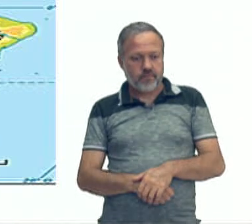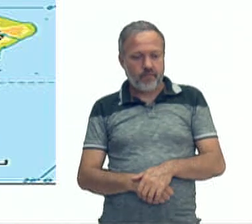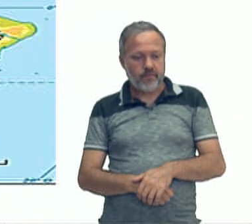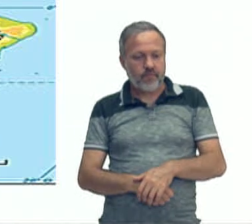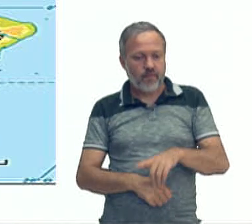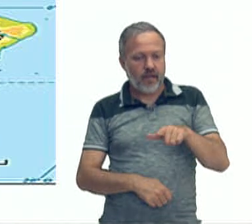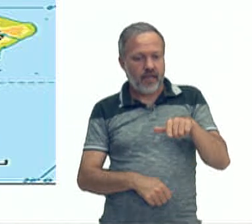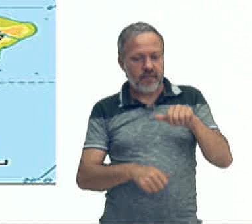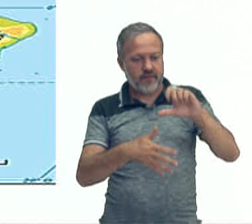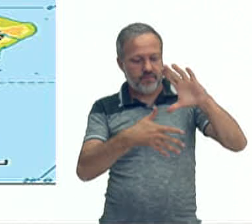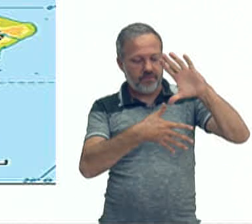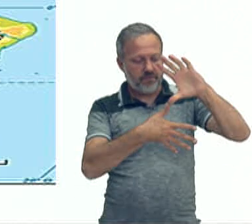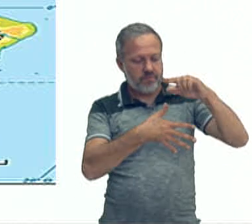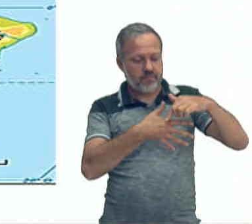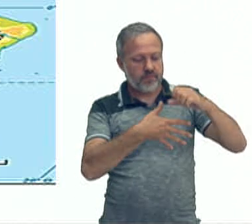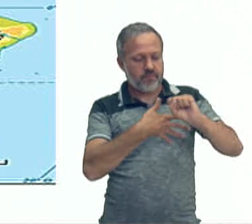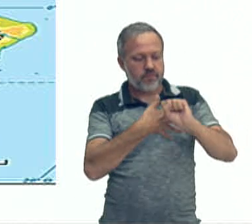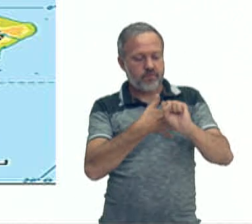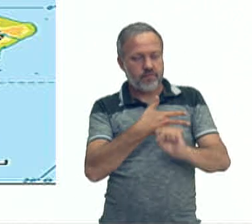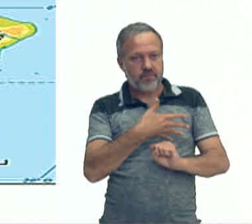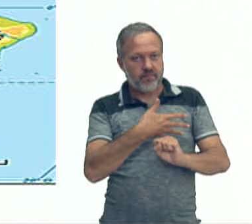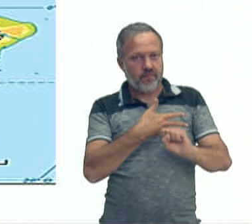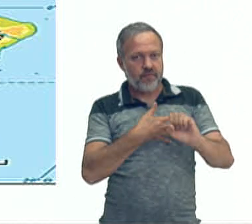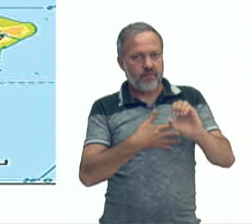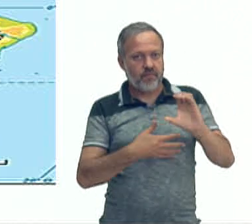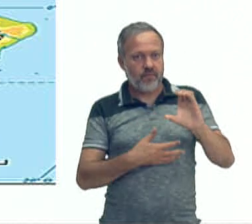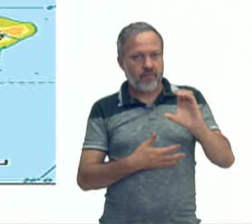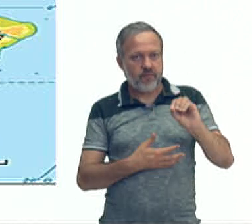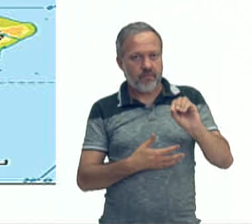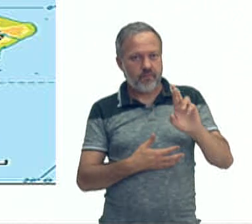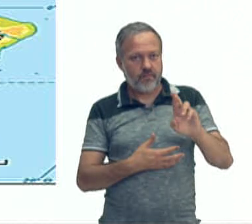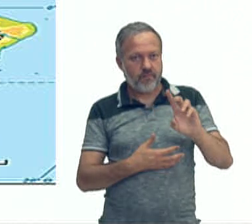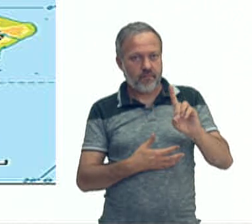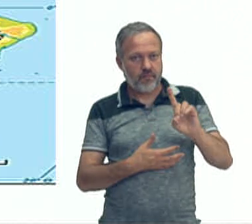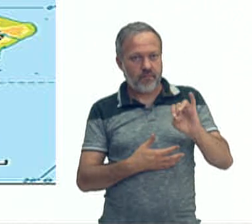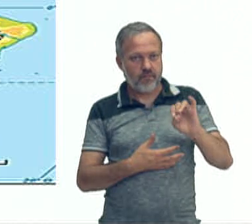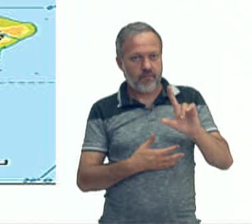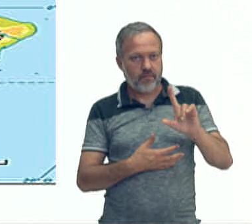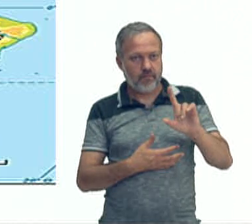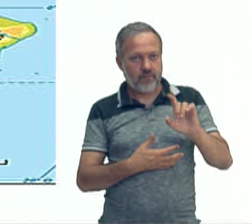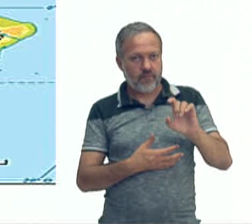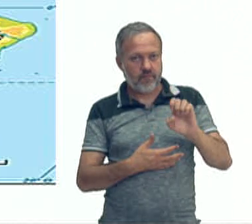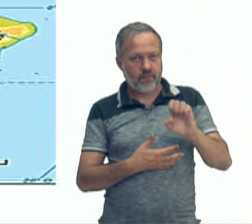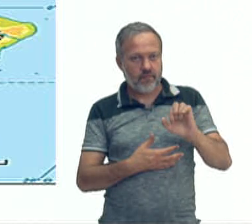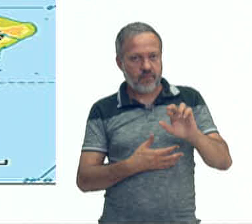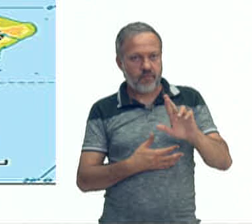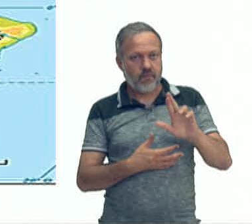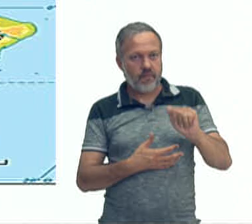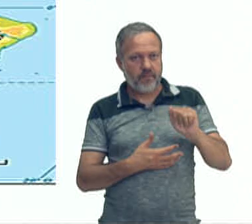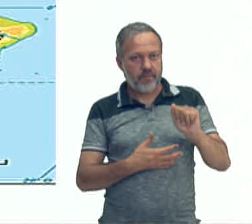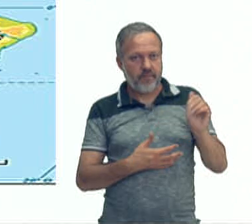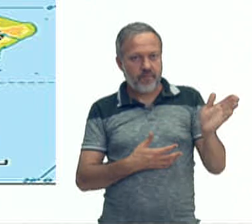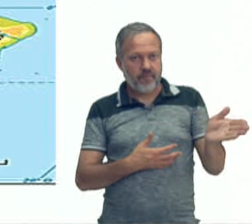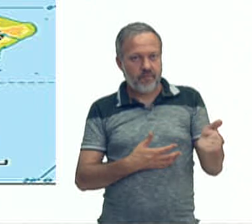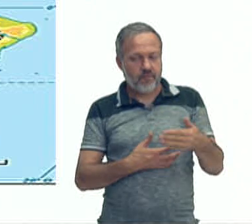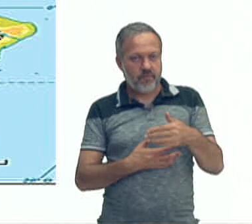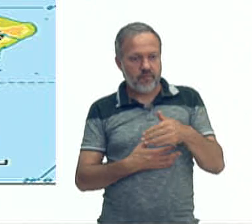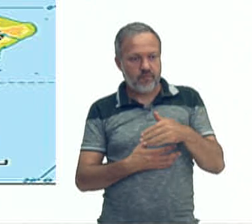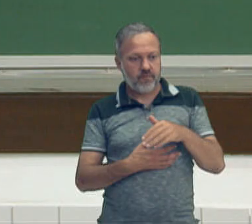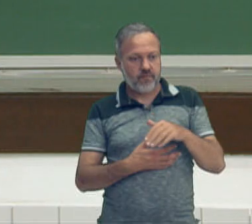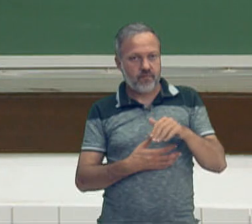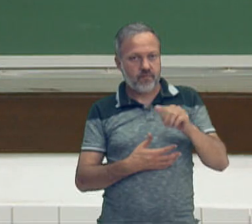E destaco aí o pico mais elevado da América, que é o Aconcagua, quase 7.000 metros de